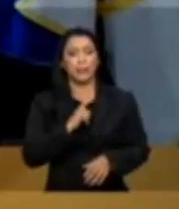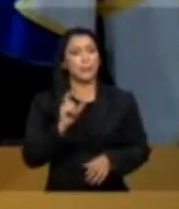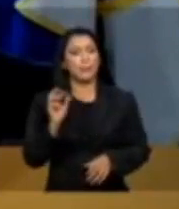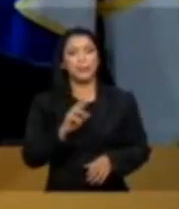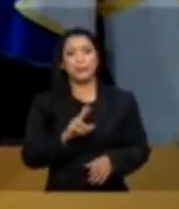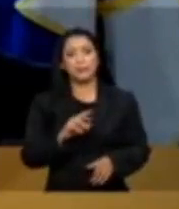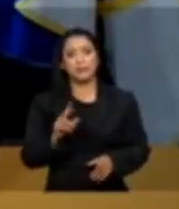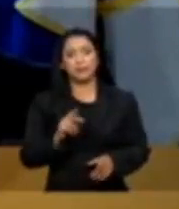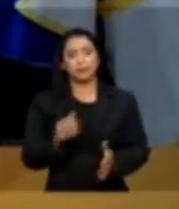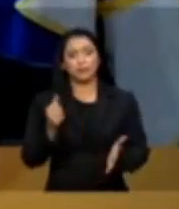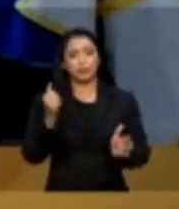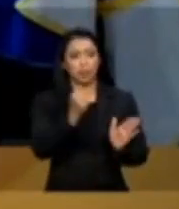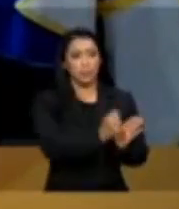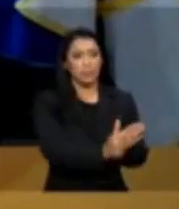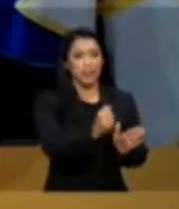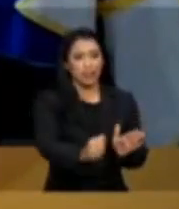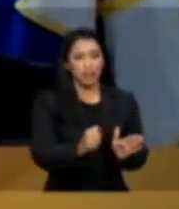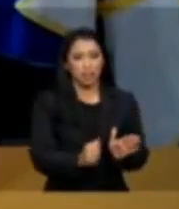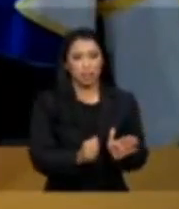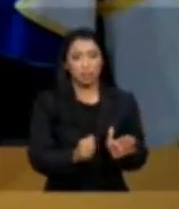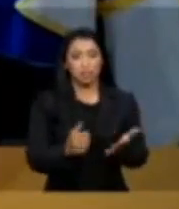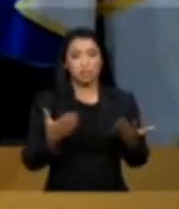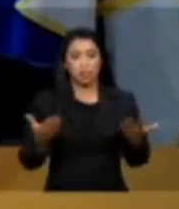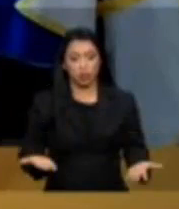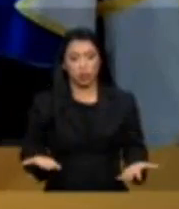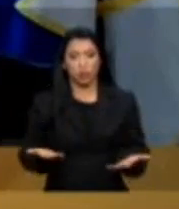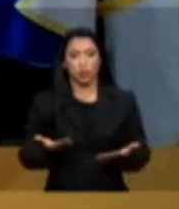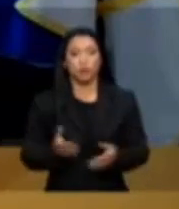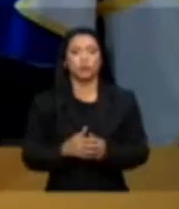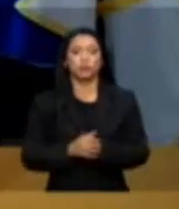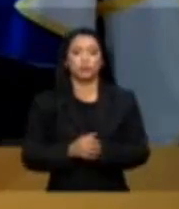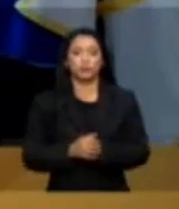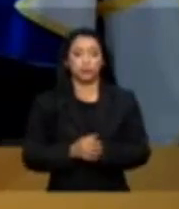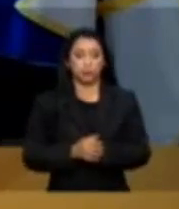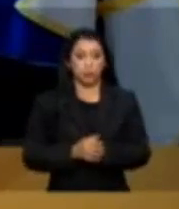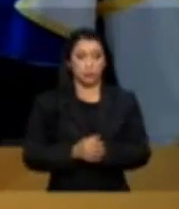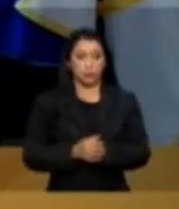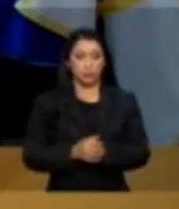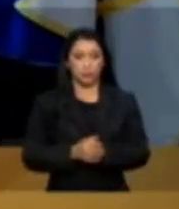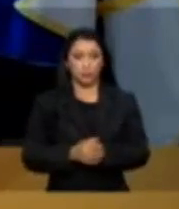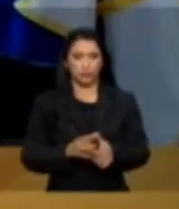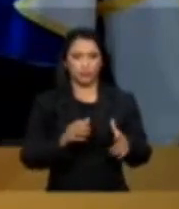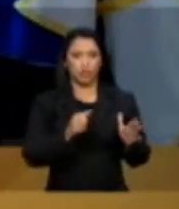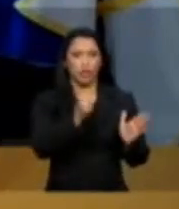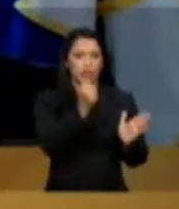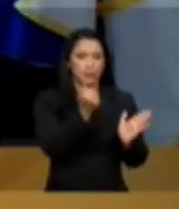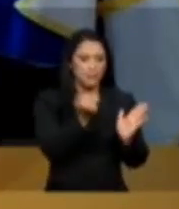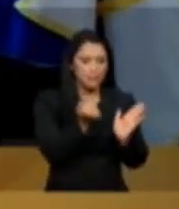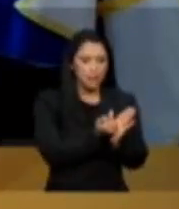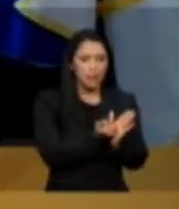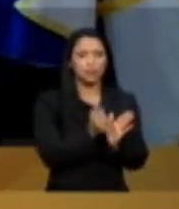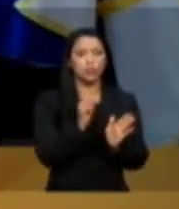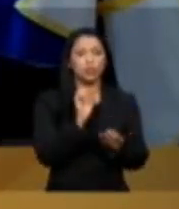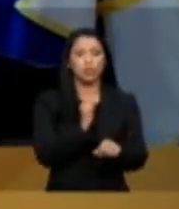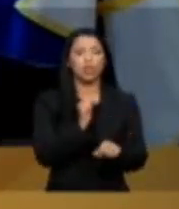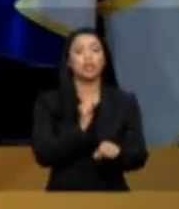da prévia demarcação das glebas. A medida demarcatória apenas atribui segurança